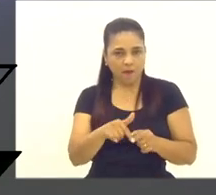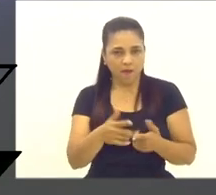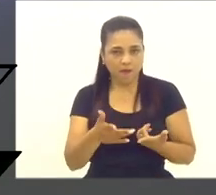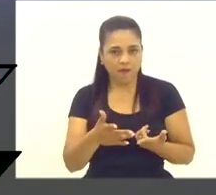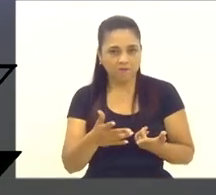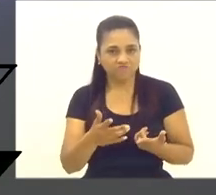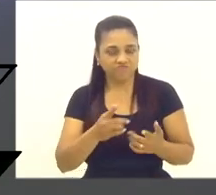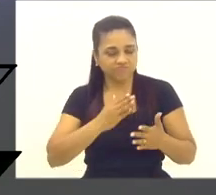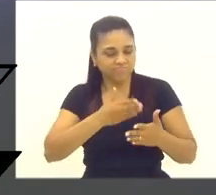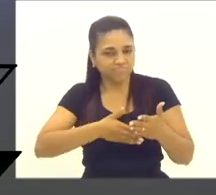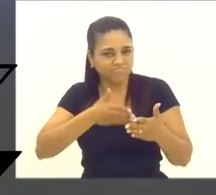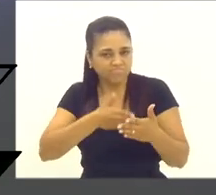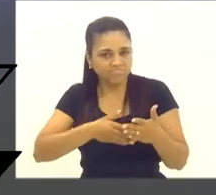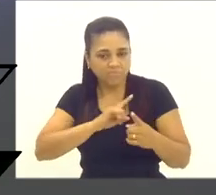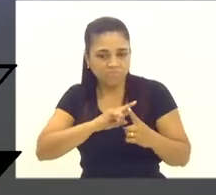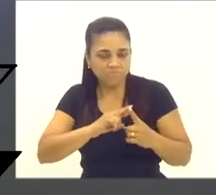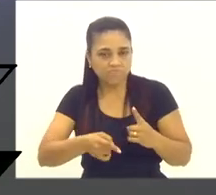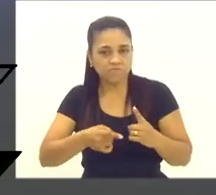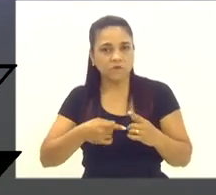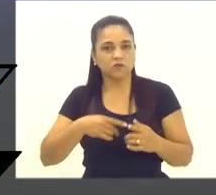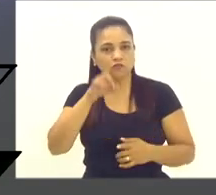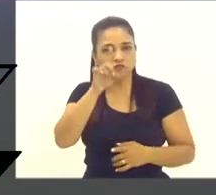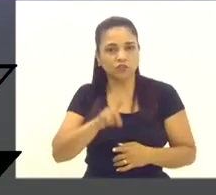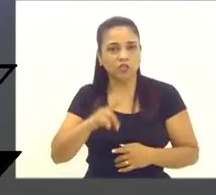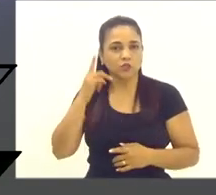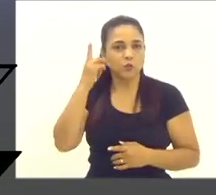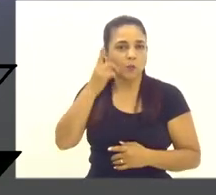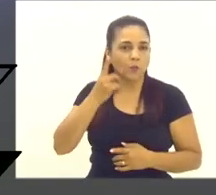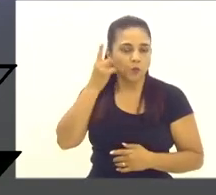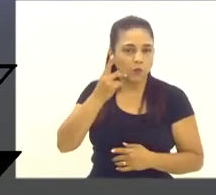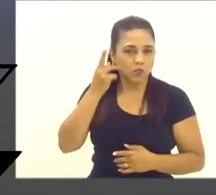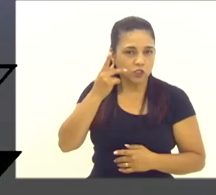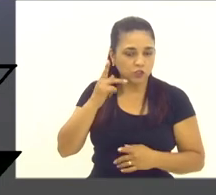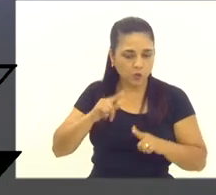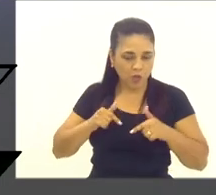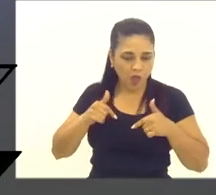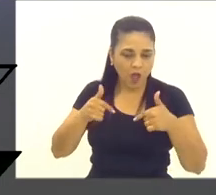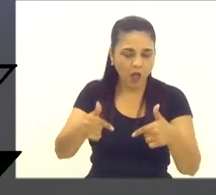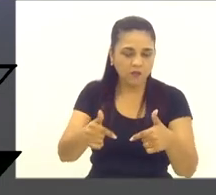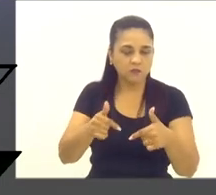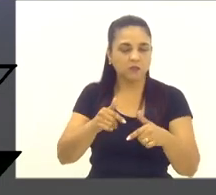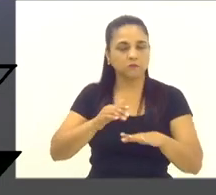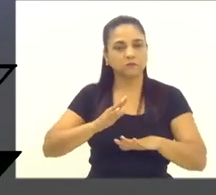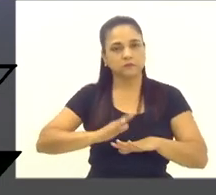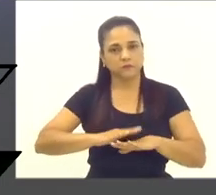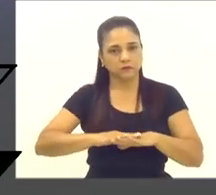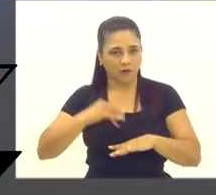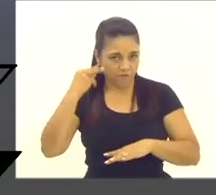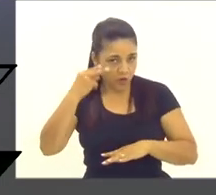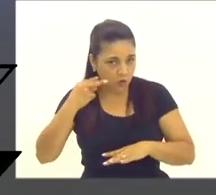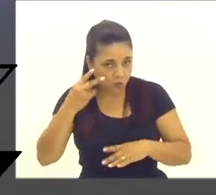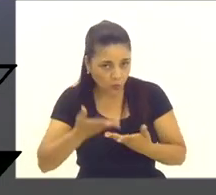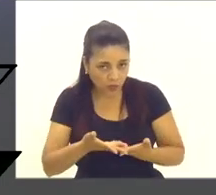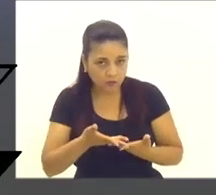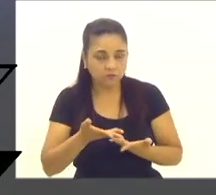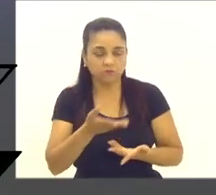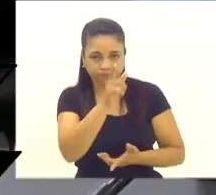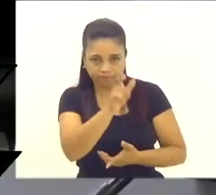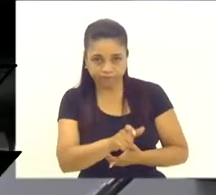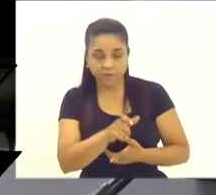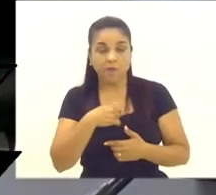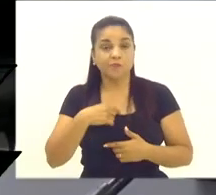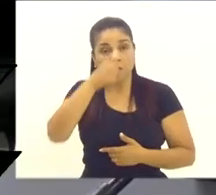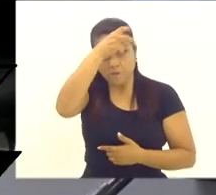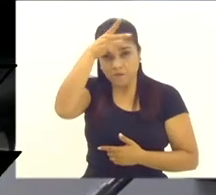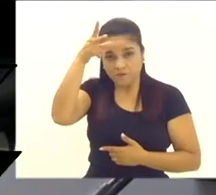cercear aí os direitos políticos e atuação política da vereadora né a prefeita de